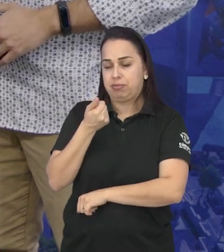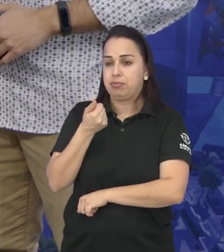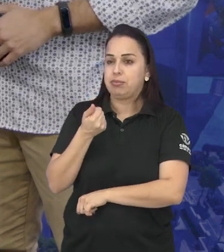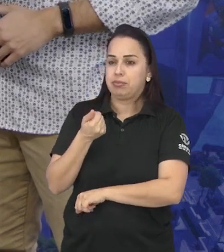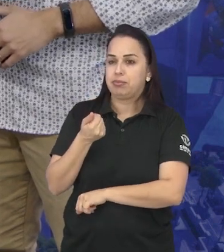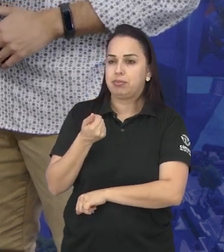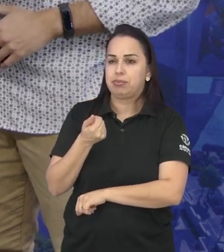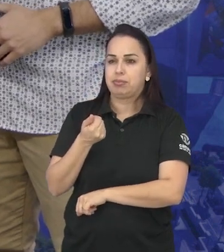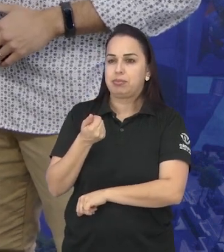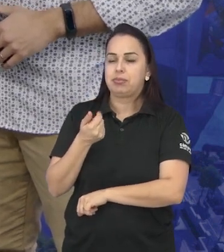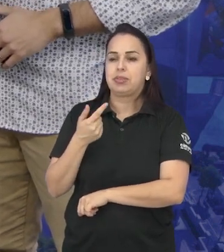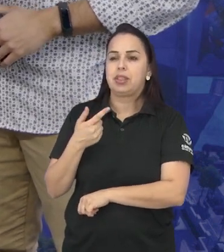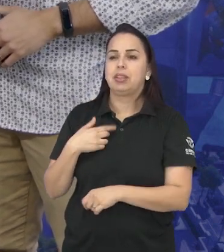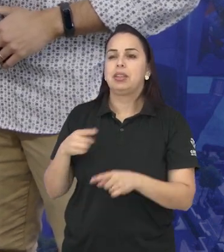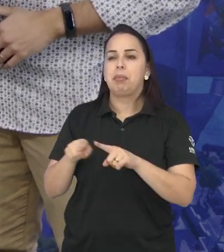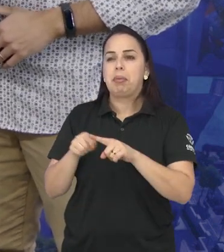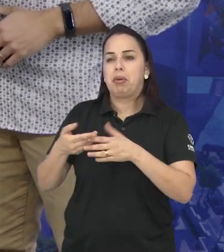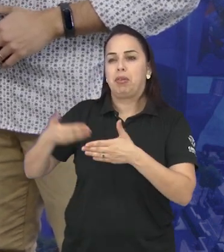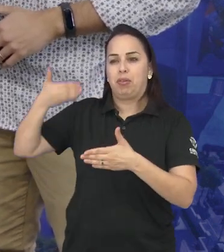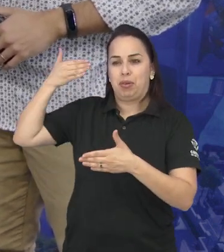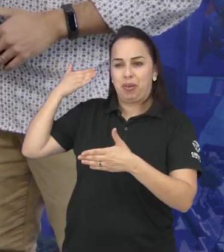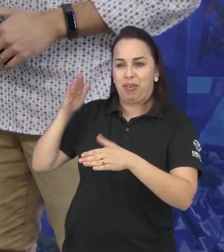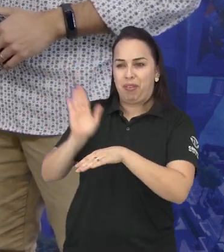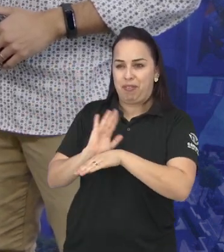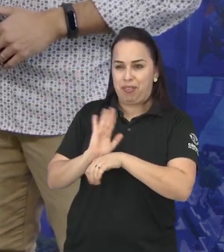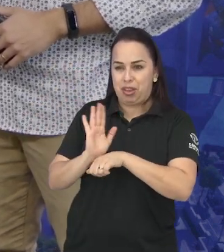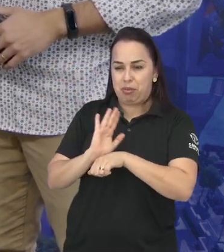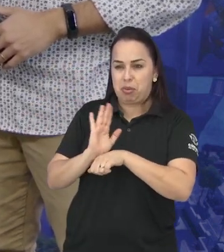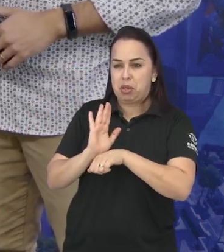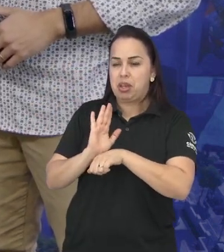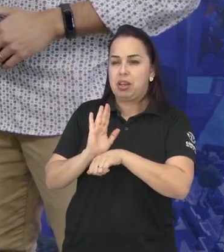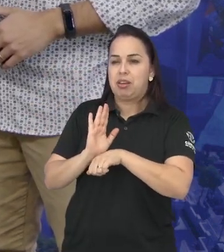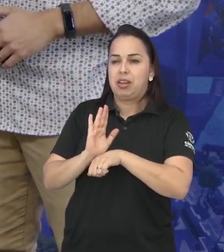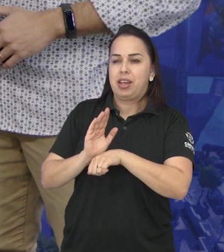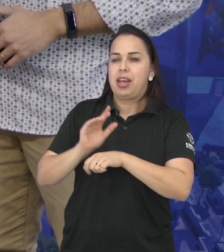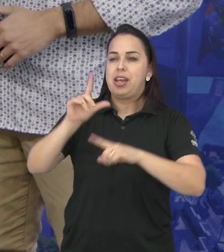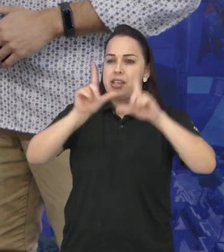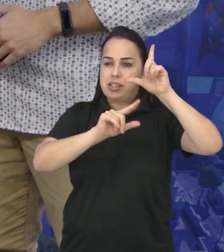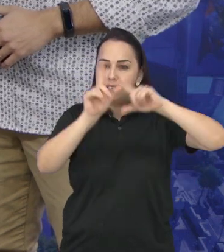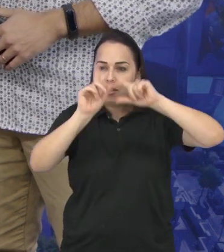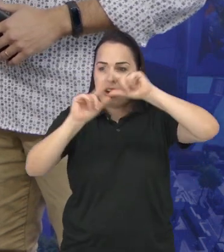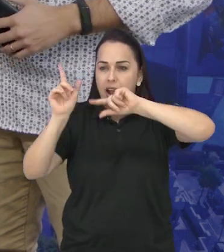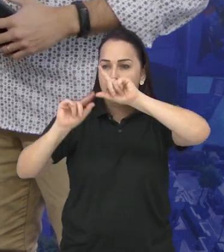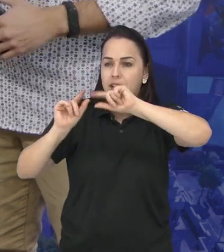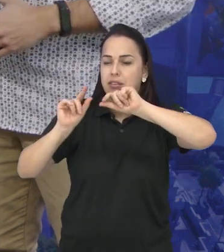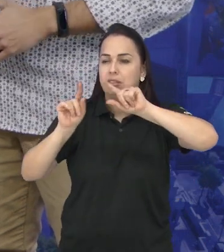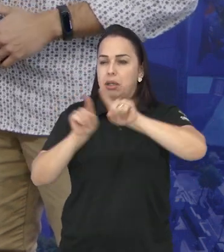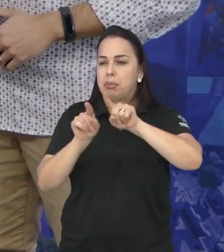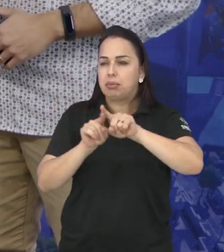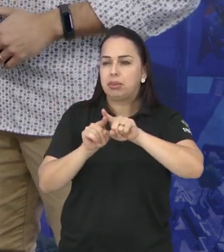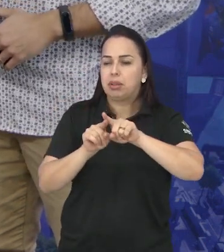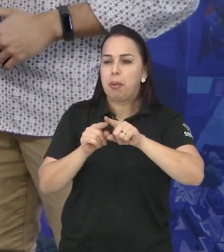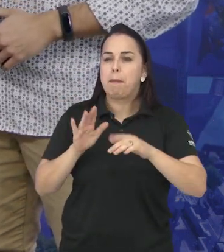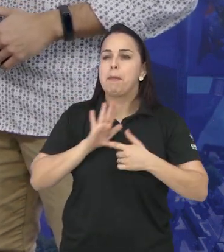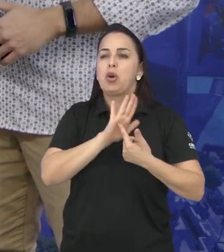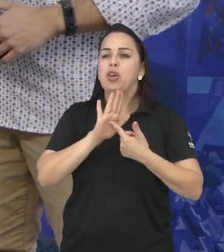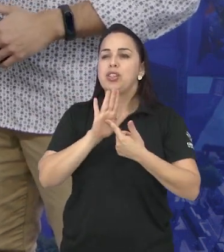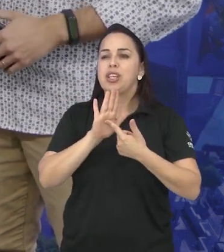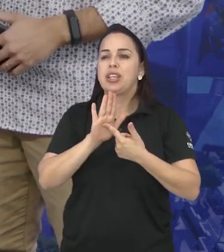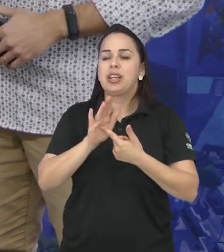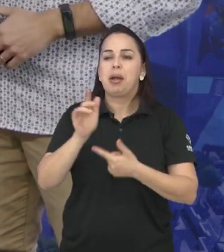Sim, A gente também teve um grande filme recentemente, Estrelas Além do Tempo, né, que sim. também mostra o grupo de